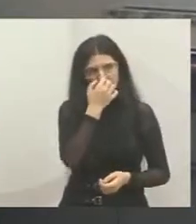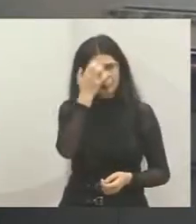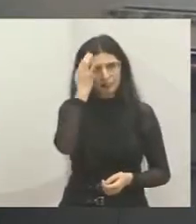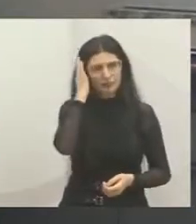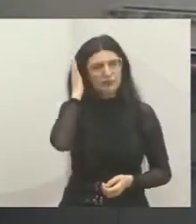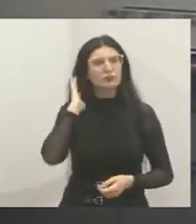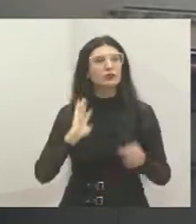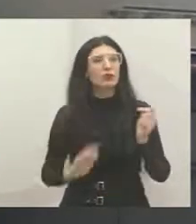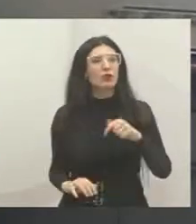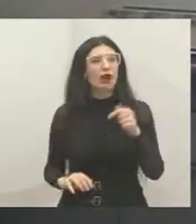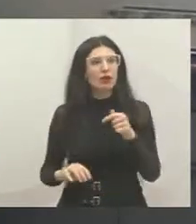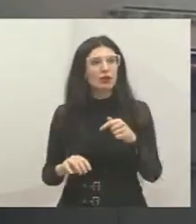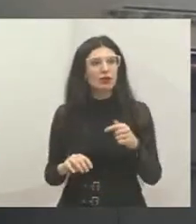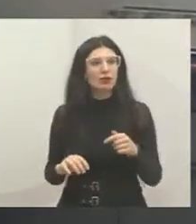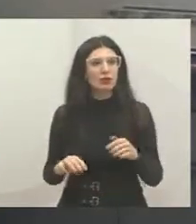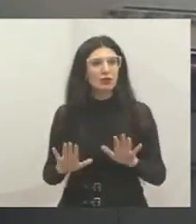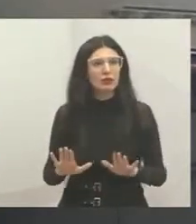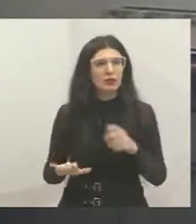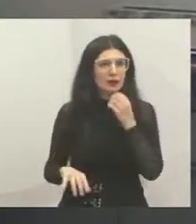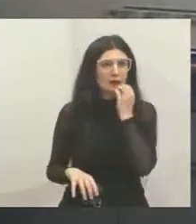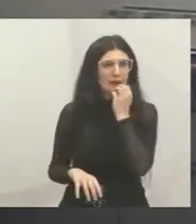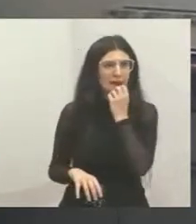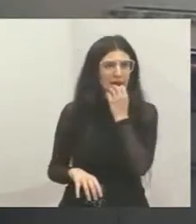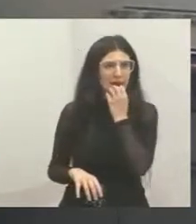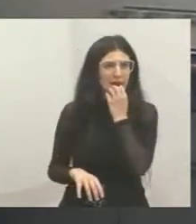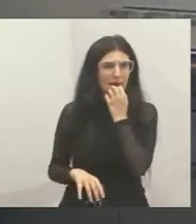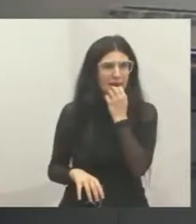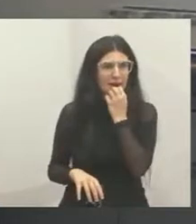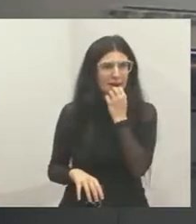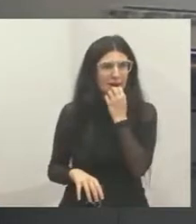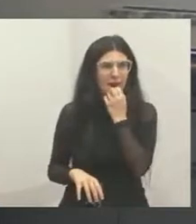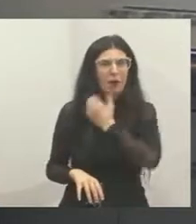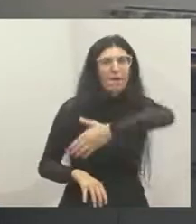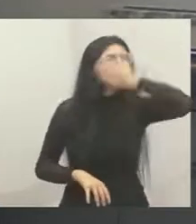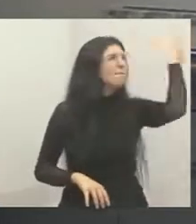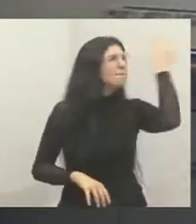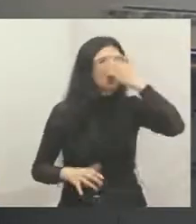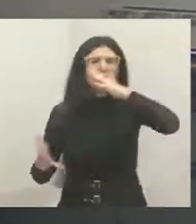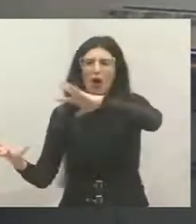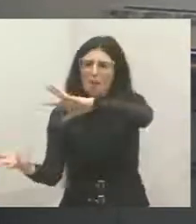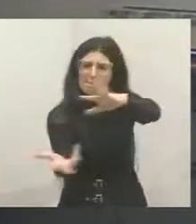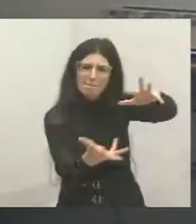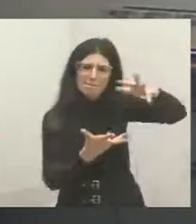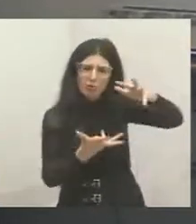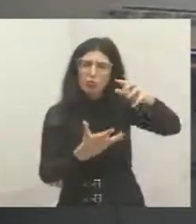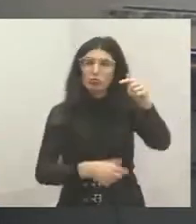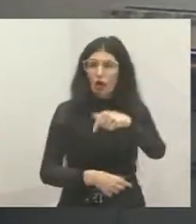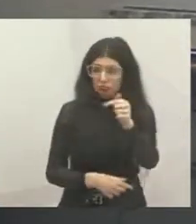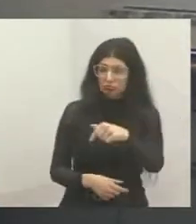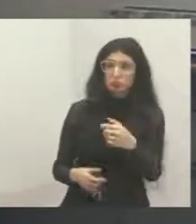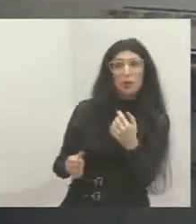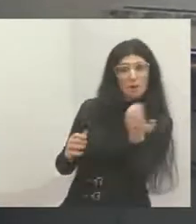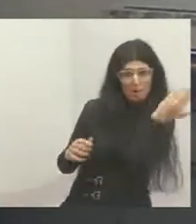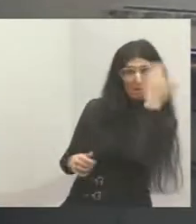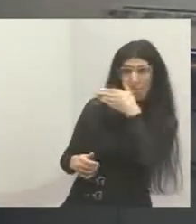isso, que o observatório é vinculado à Transparência Internacional. E a nossa nota lá,